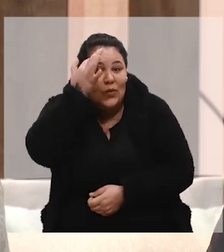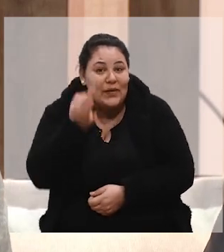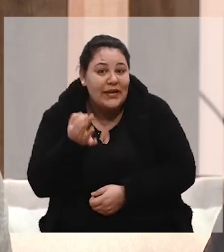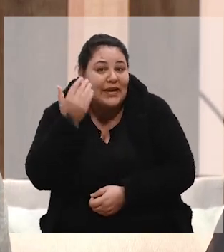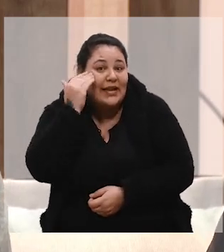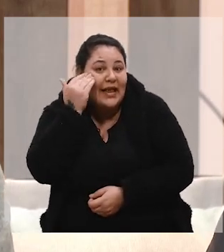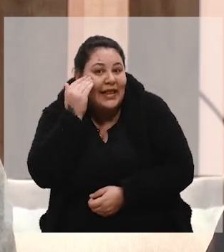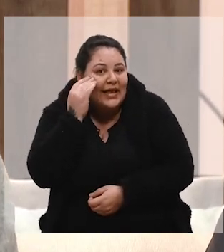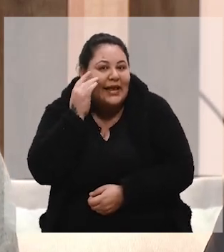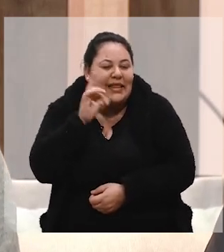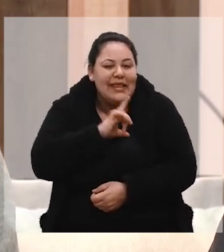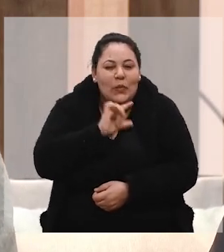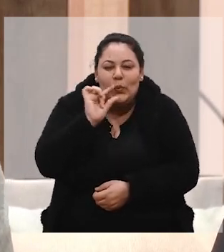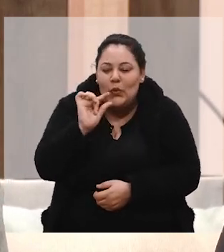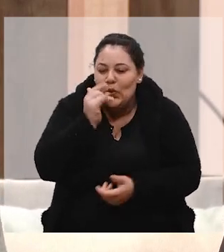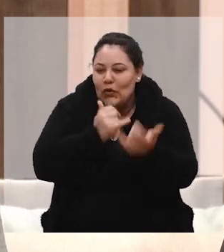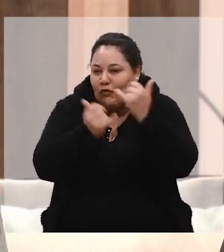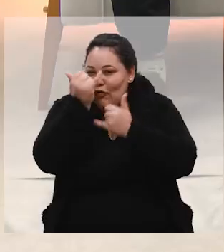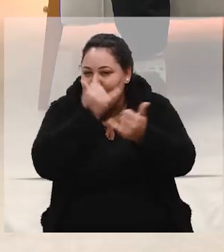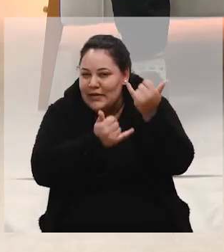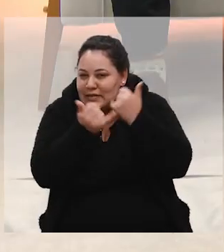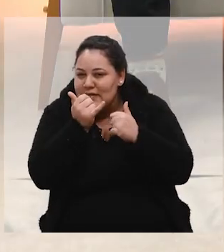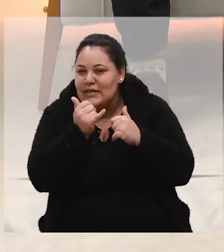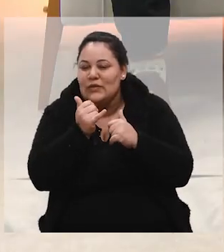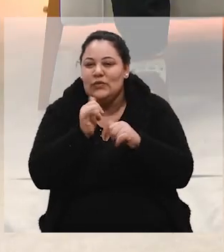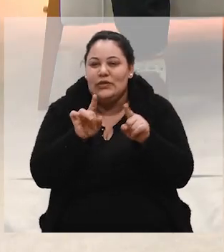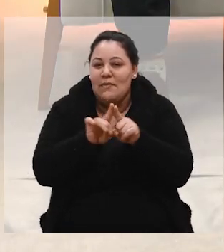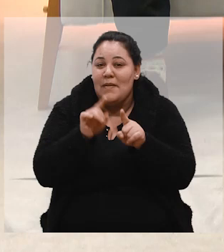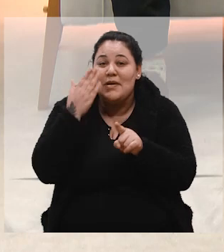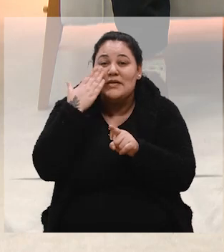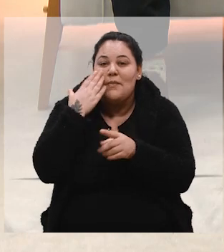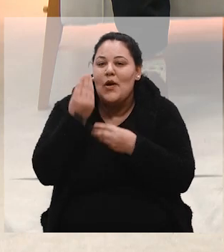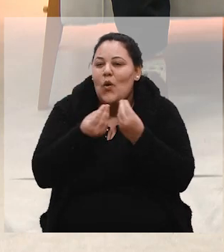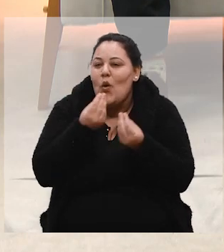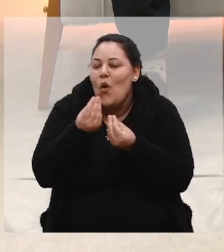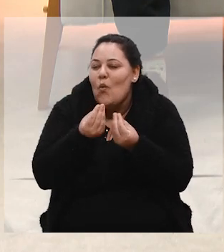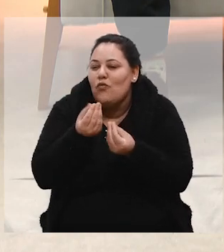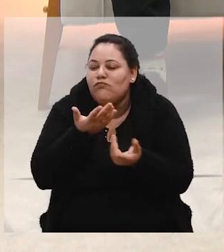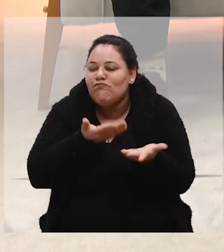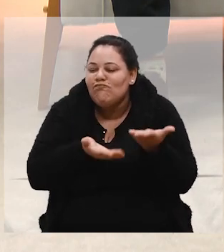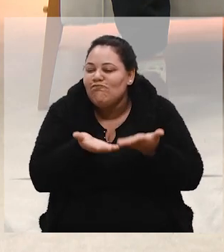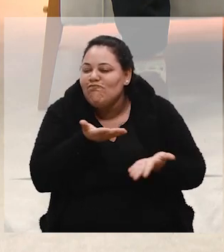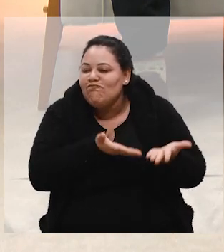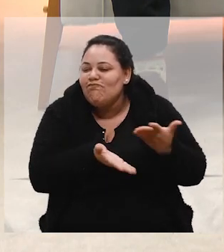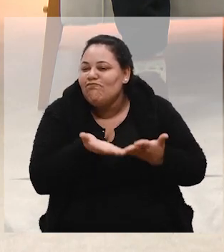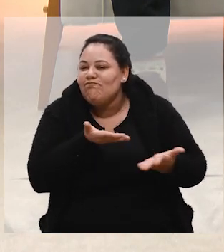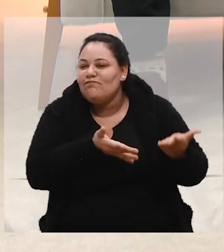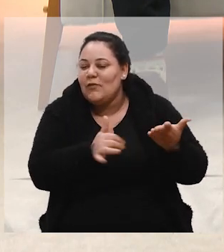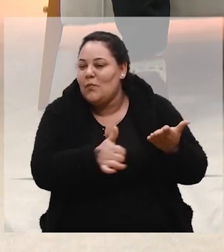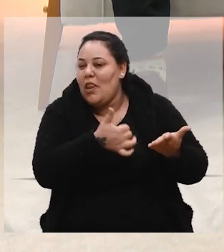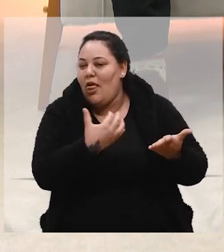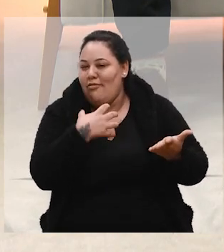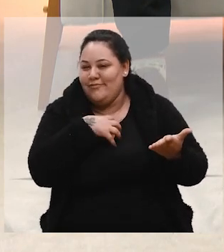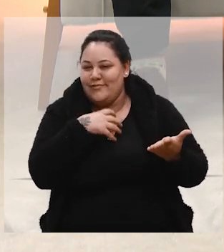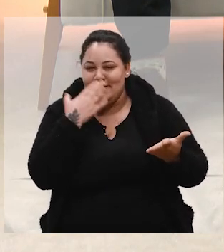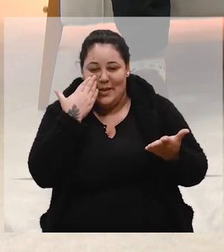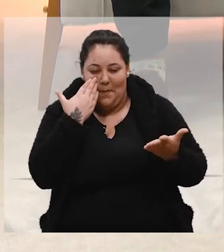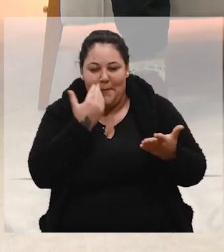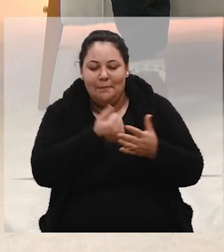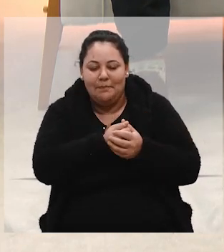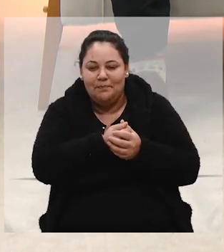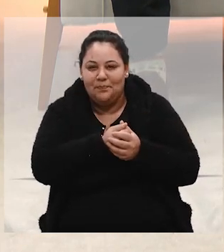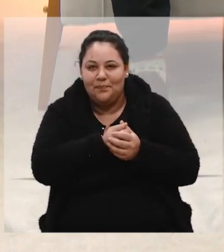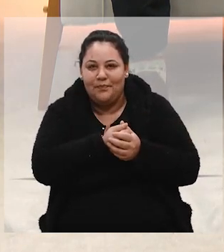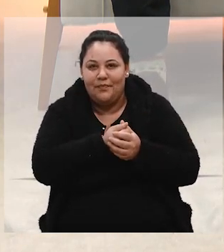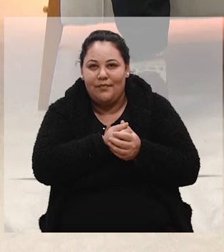pudessem ter um pouquinho de informação para saber como lidar com eles da melhor forma.